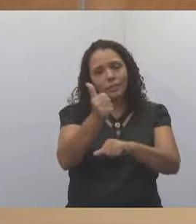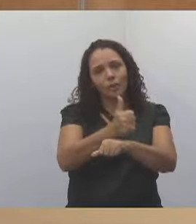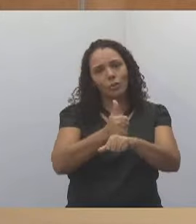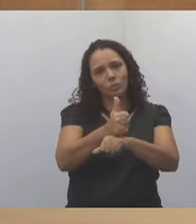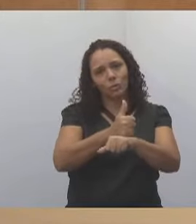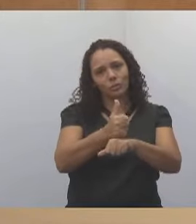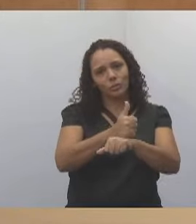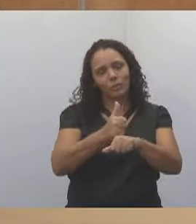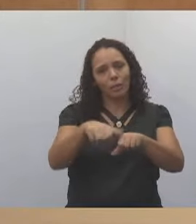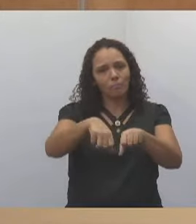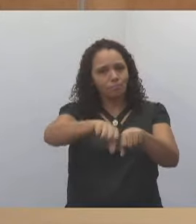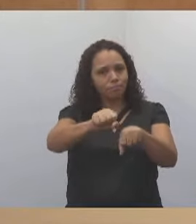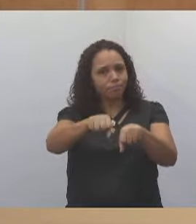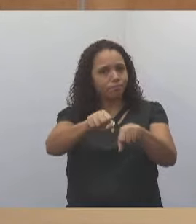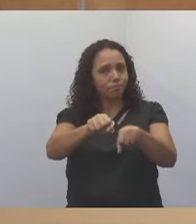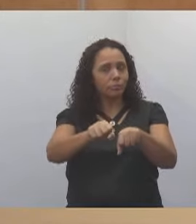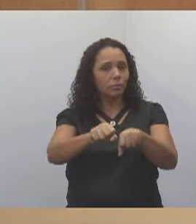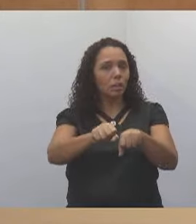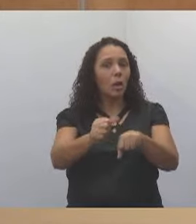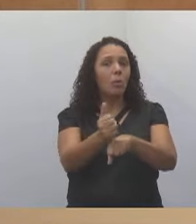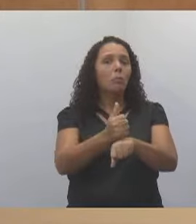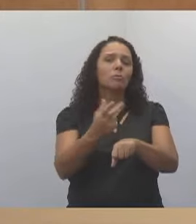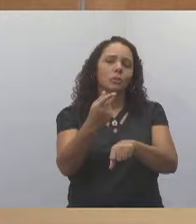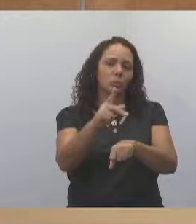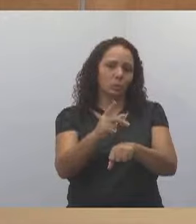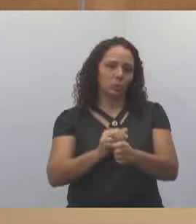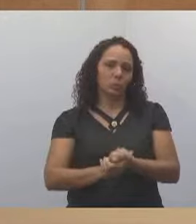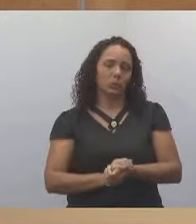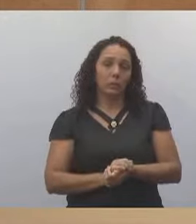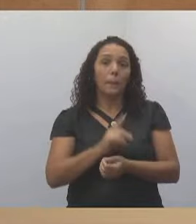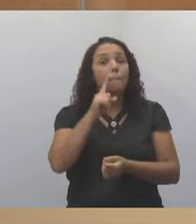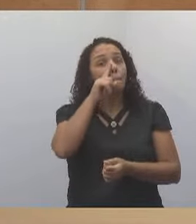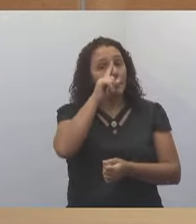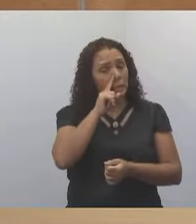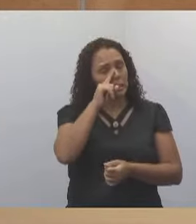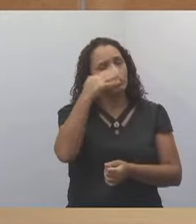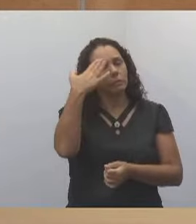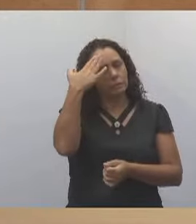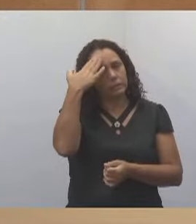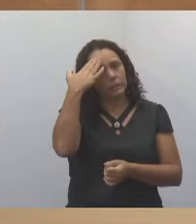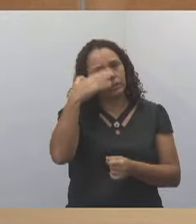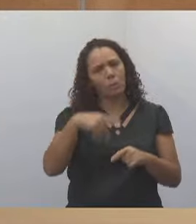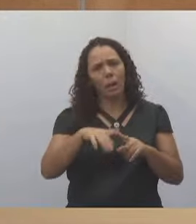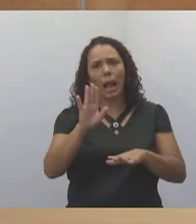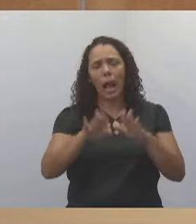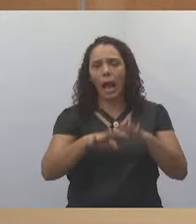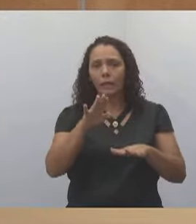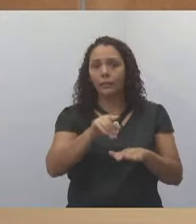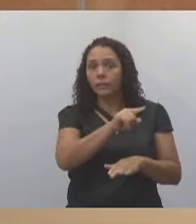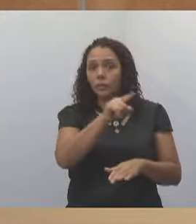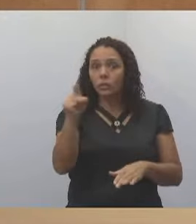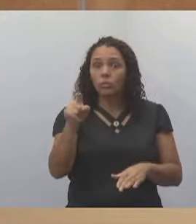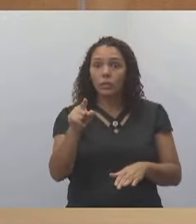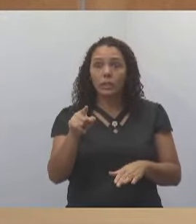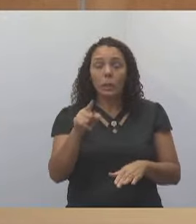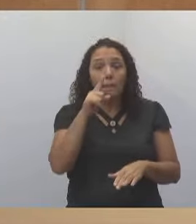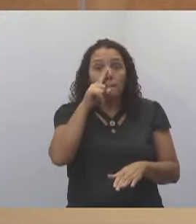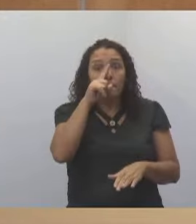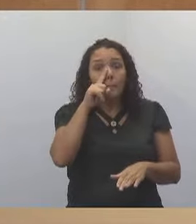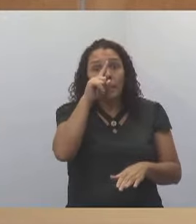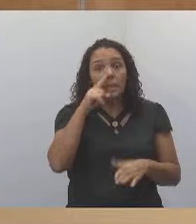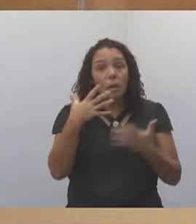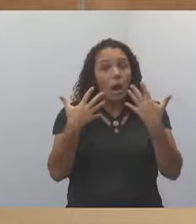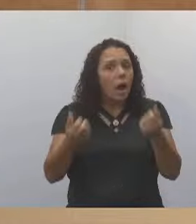e minha amiga, vocês abusam demais. Eu acho que vocês podem controlar. Eu sou mãe, eu tenho medo de colocar minha